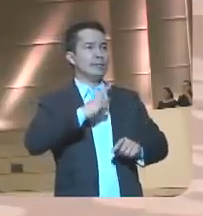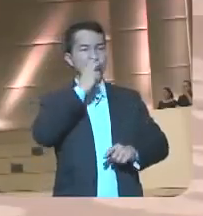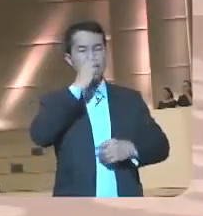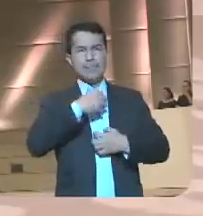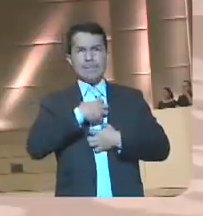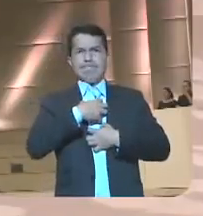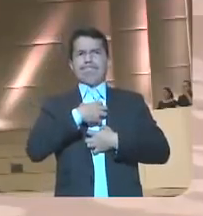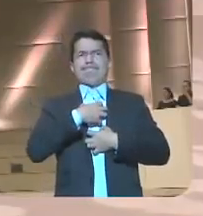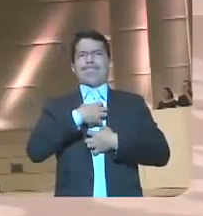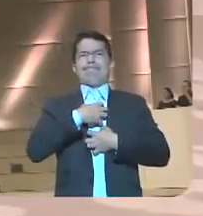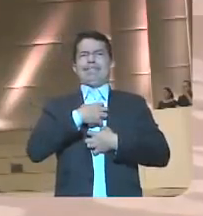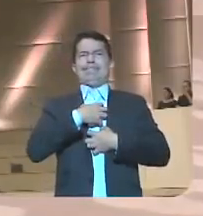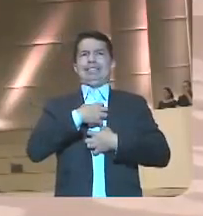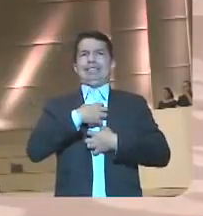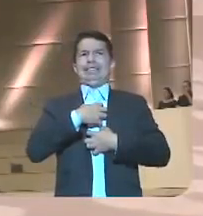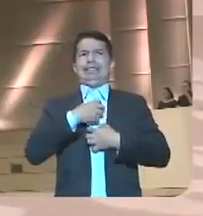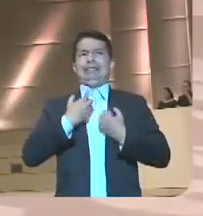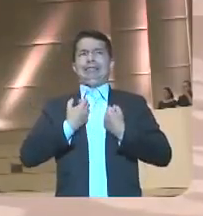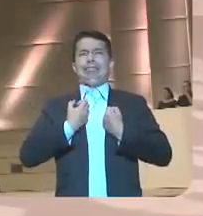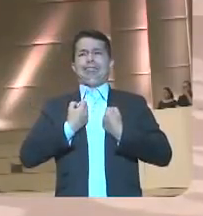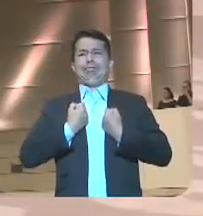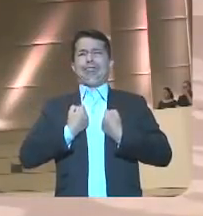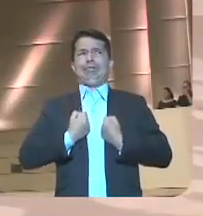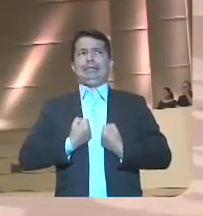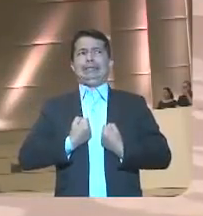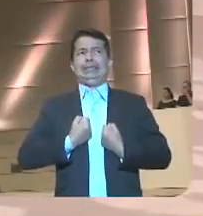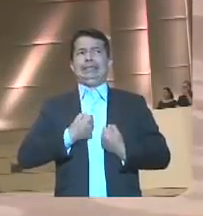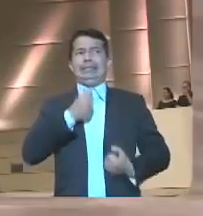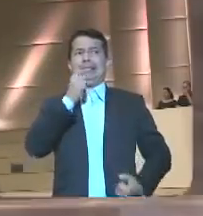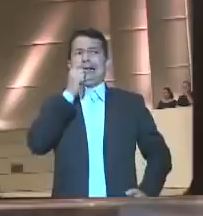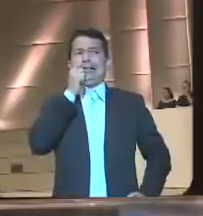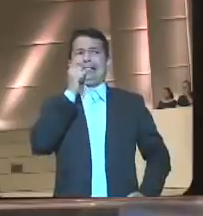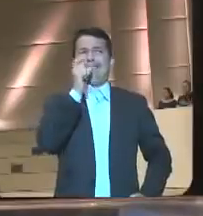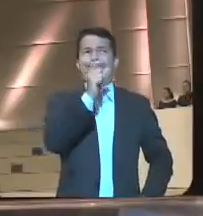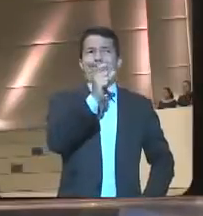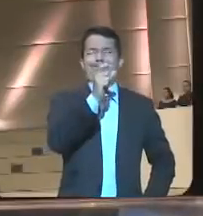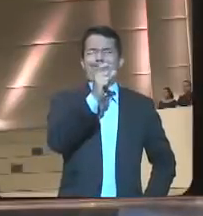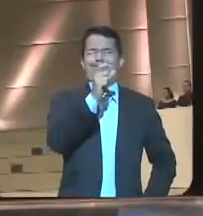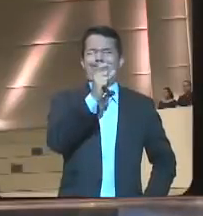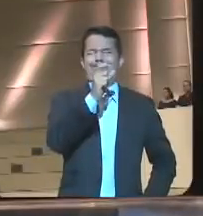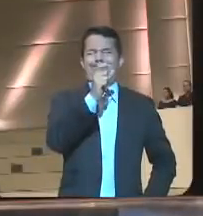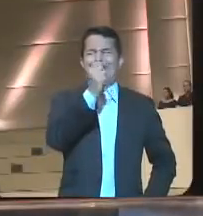chocante puxa vida porque eu falei que não tinha que falar